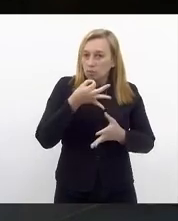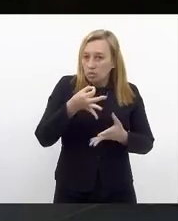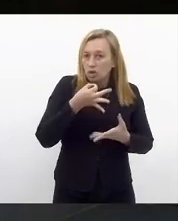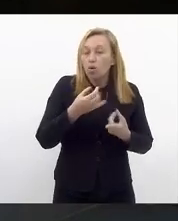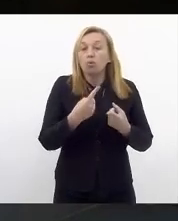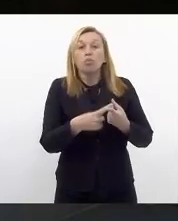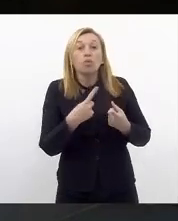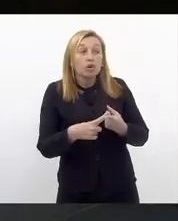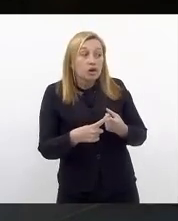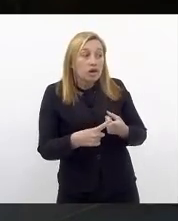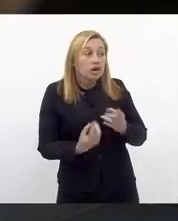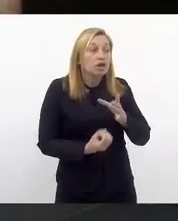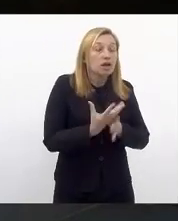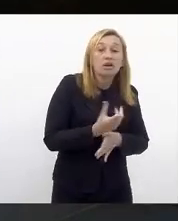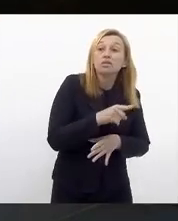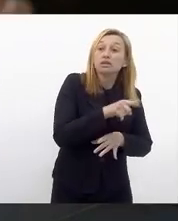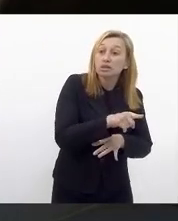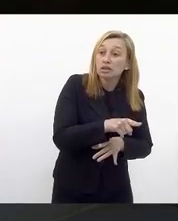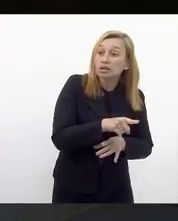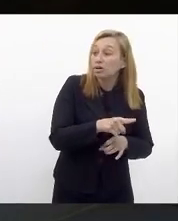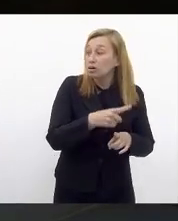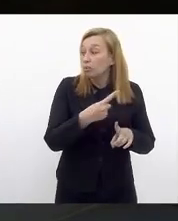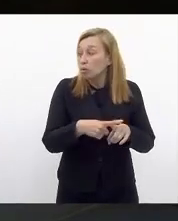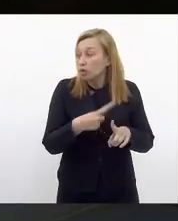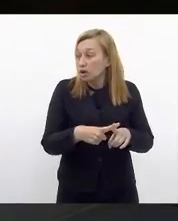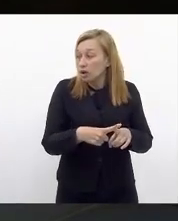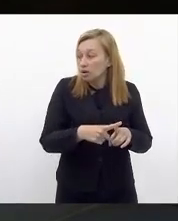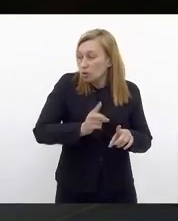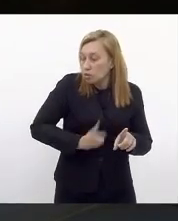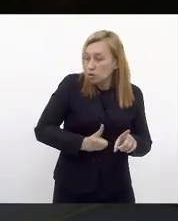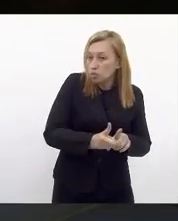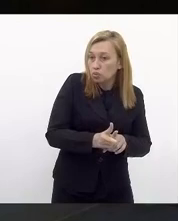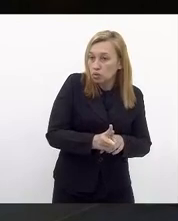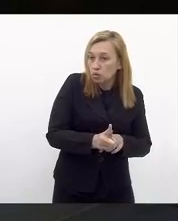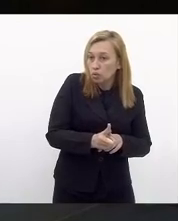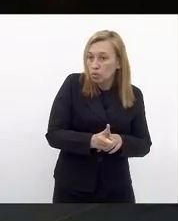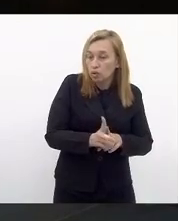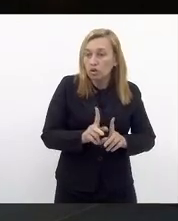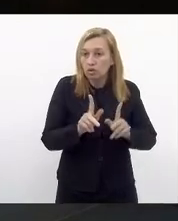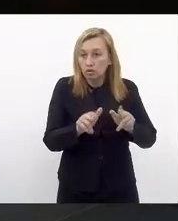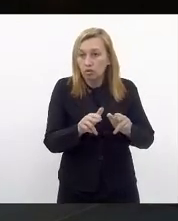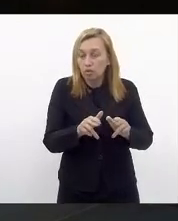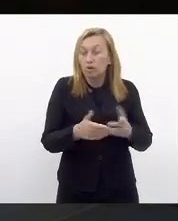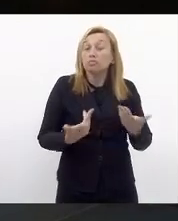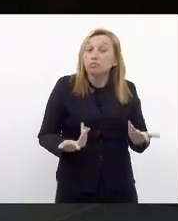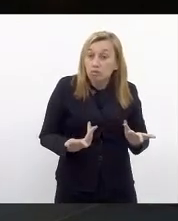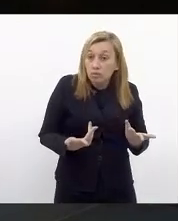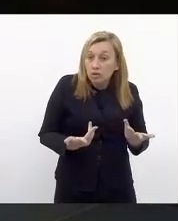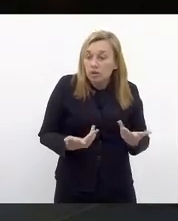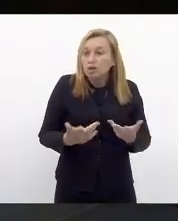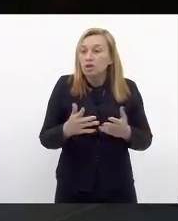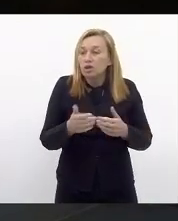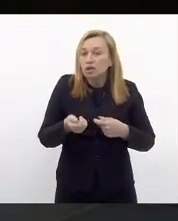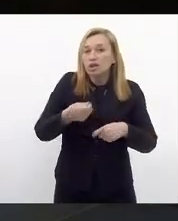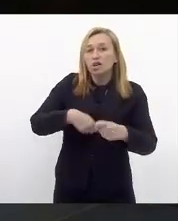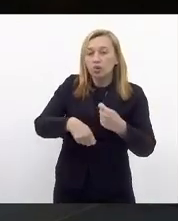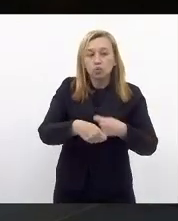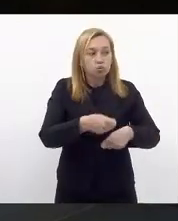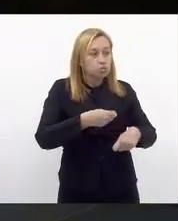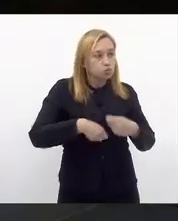por quê que foi feita assim por quê que foi continuou dessa mesma forma isso é um é uma forma de